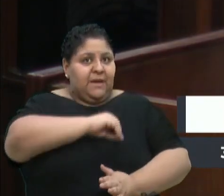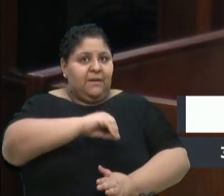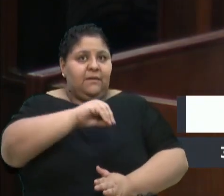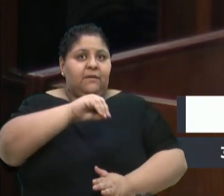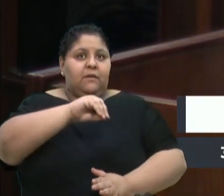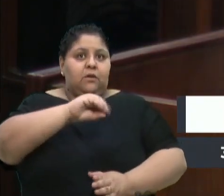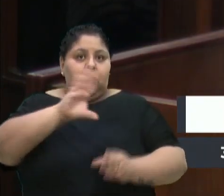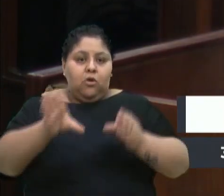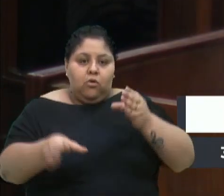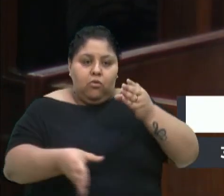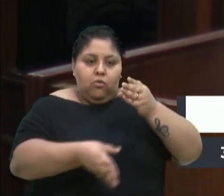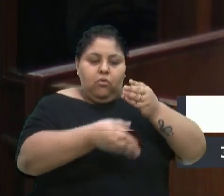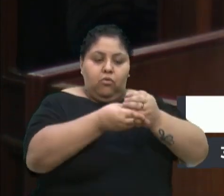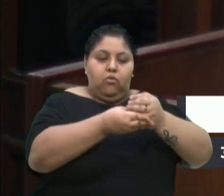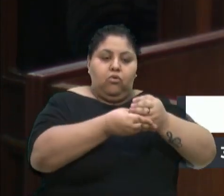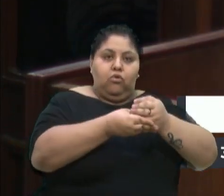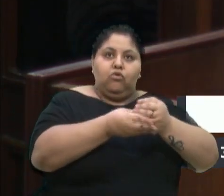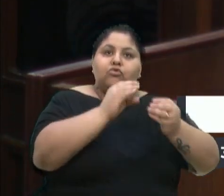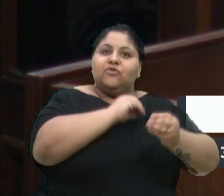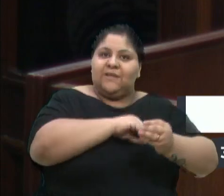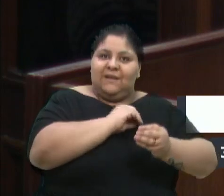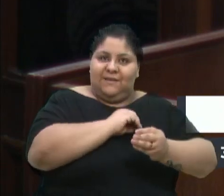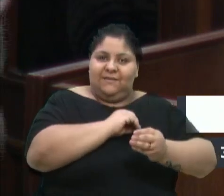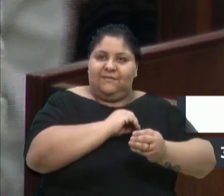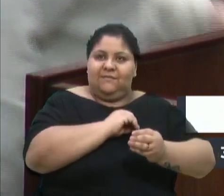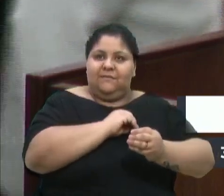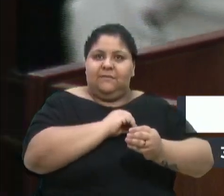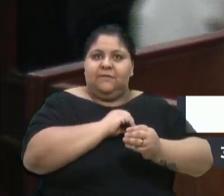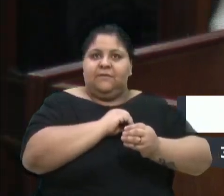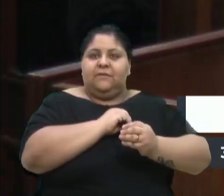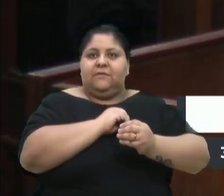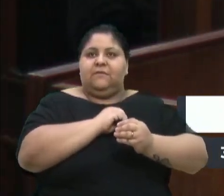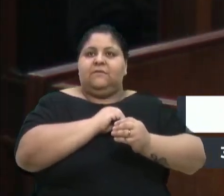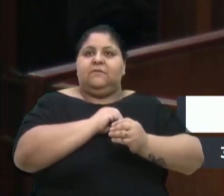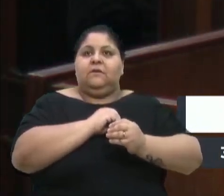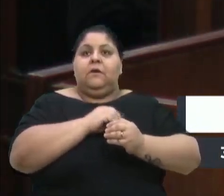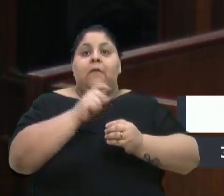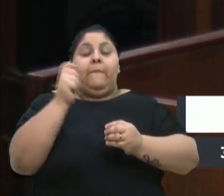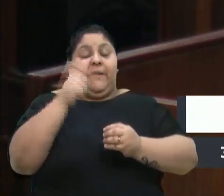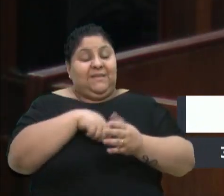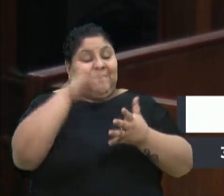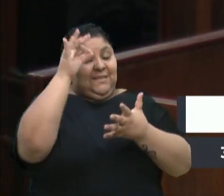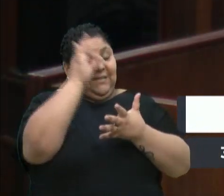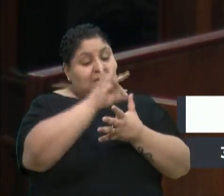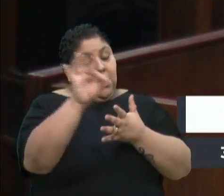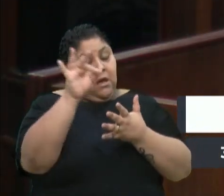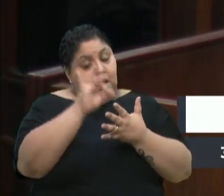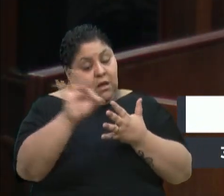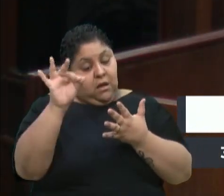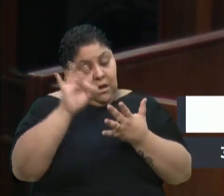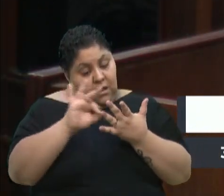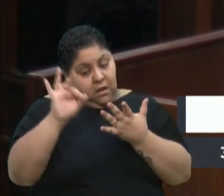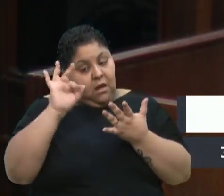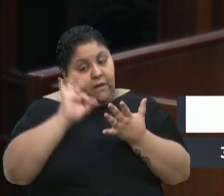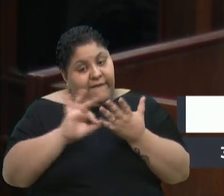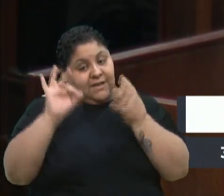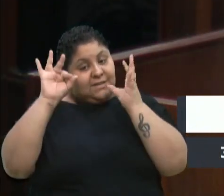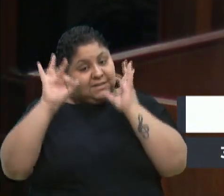justo. Então o critério tem que ser com critério. E nessas duas emendas que eu